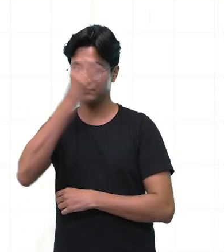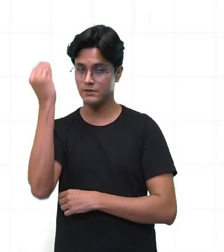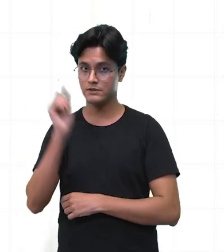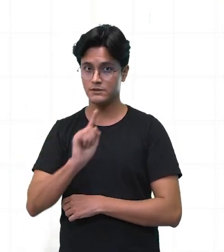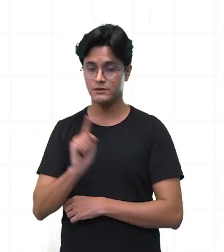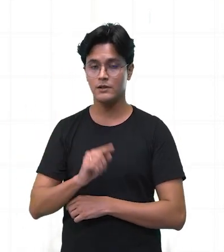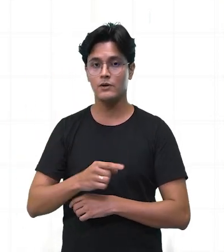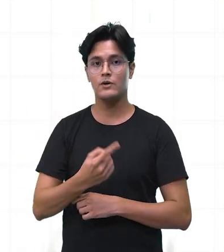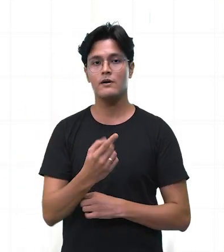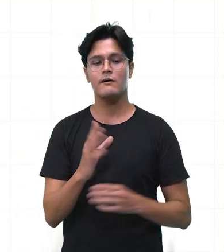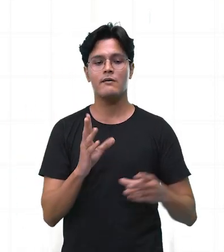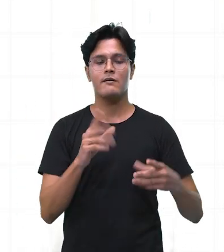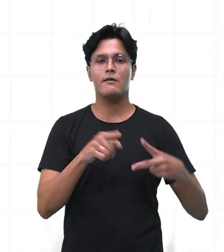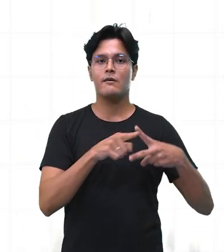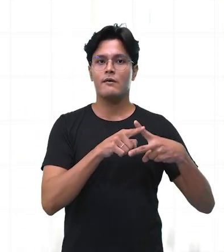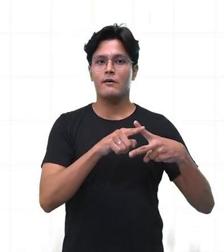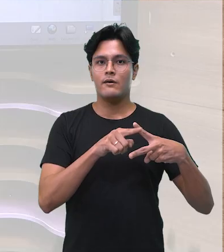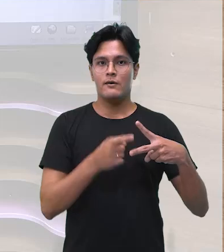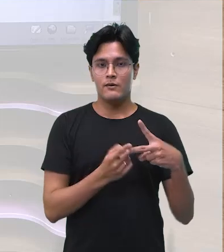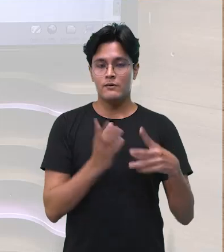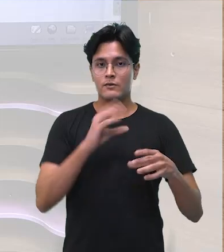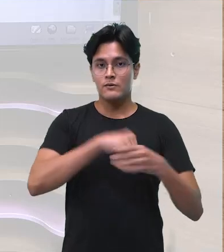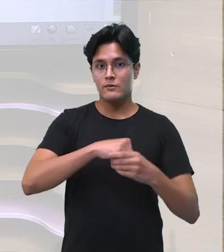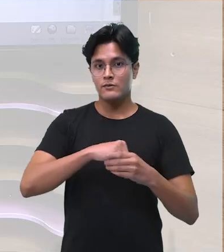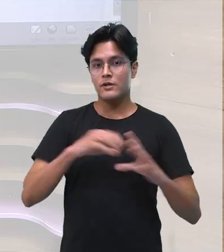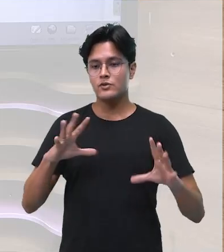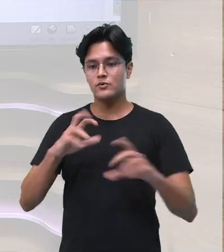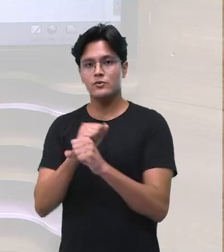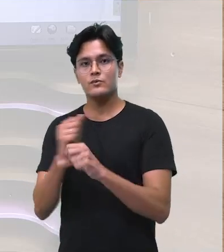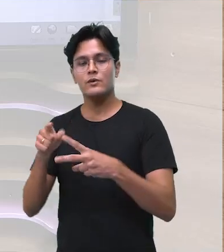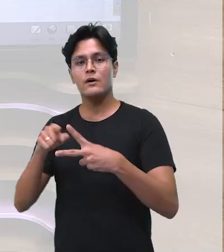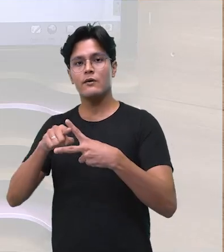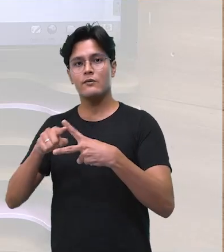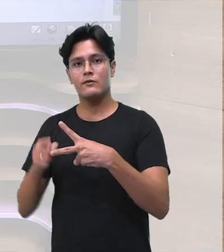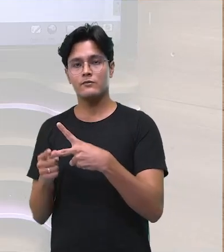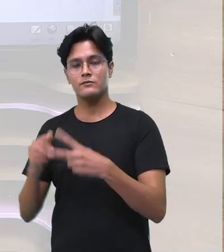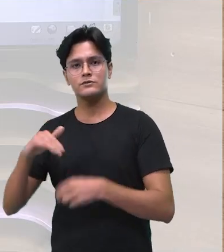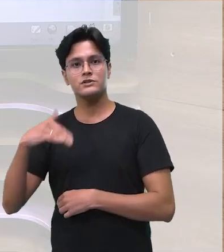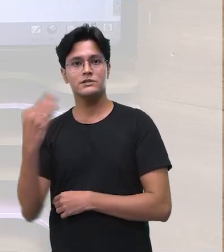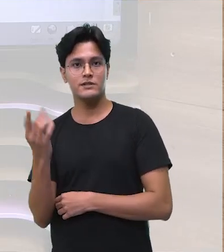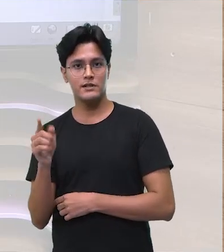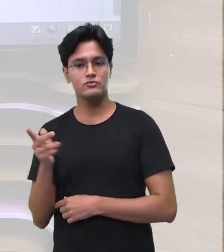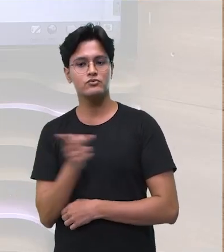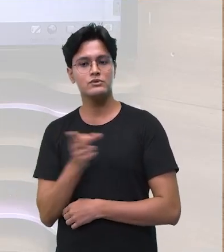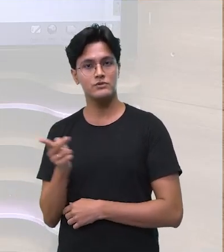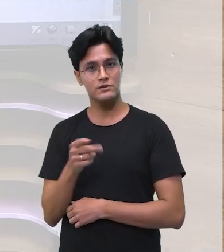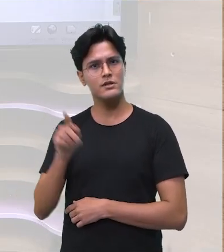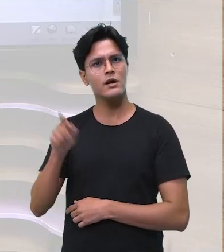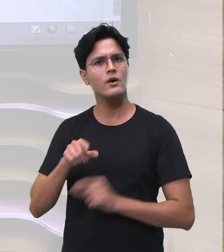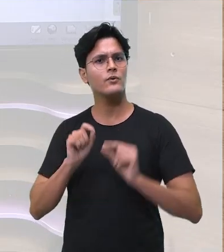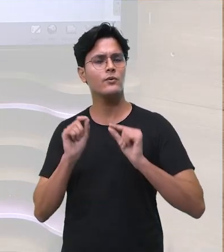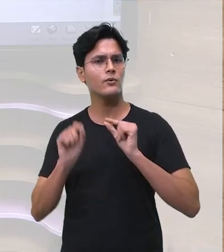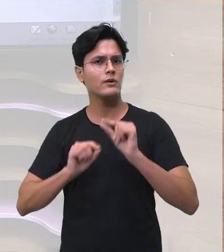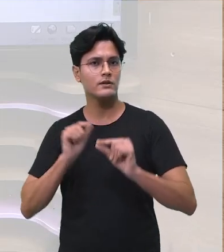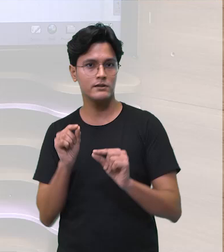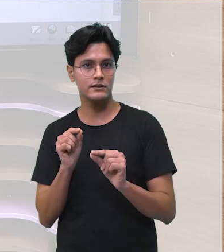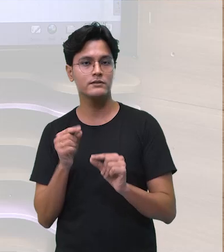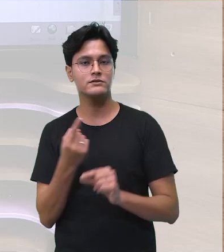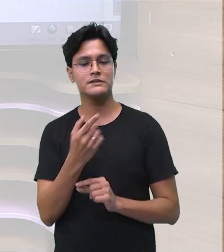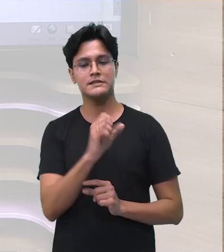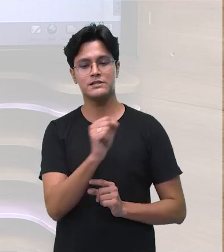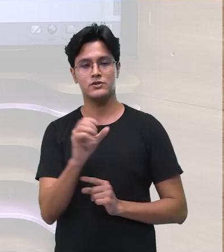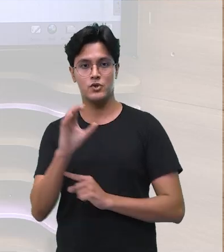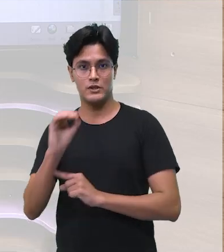o ângulo externo, eles são suplementares, tá? O que são ângulos suplementares? São aqueles que juntos